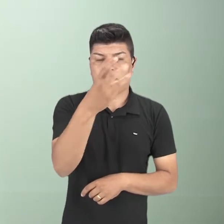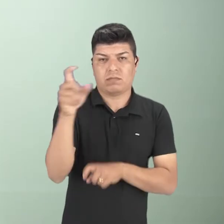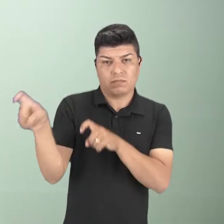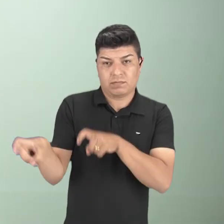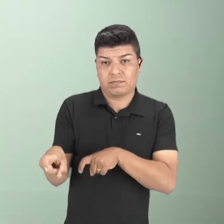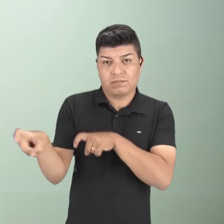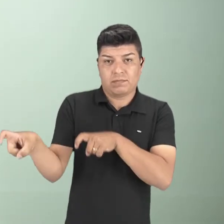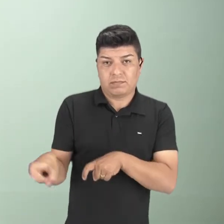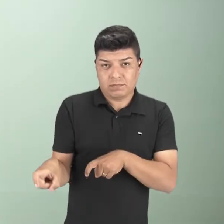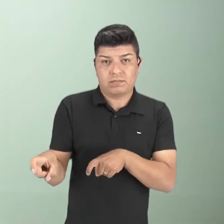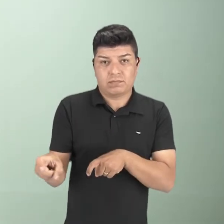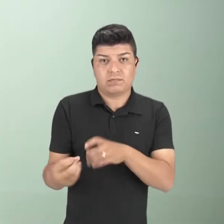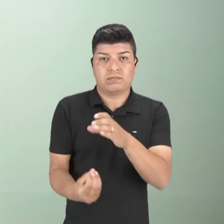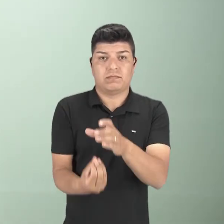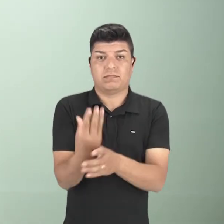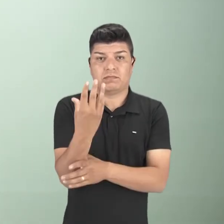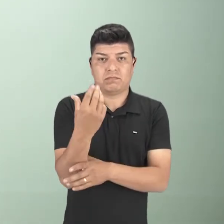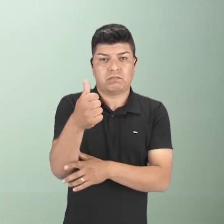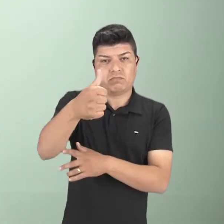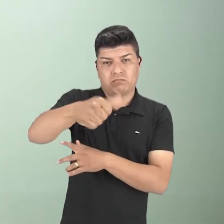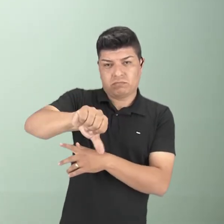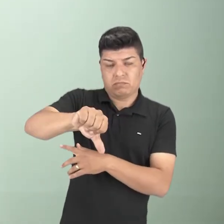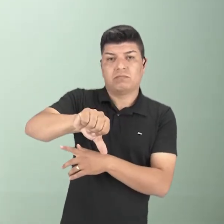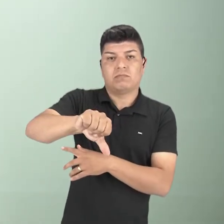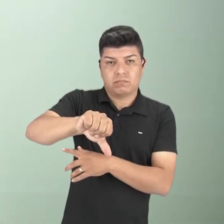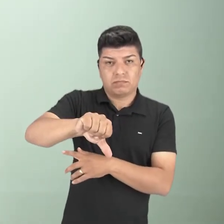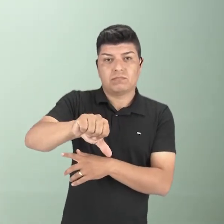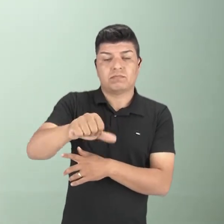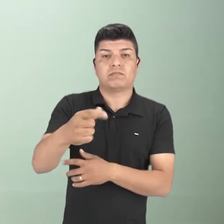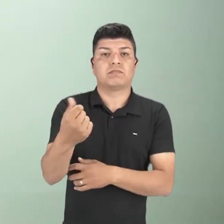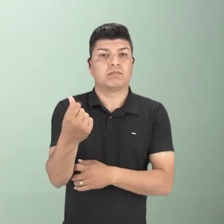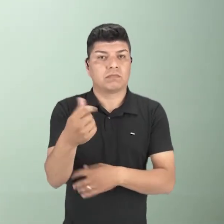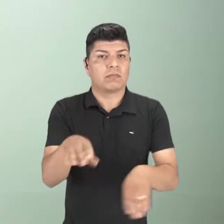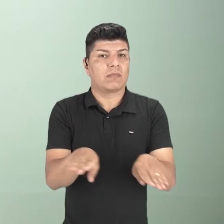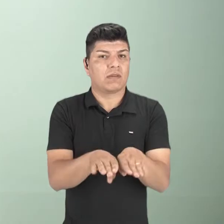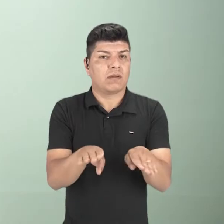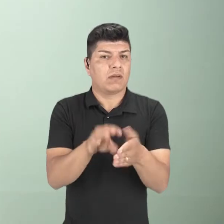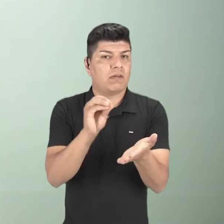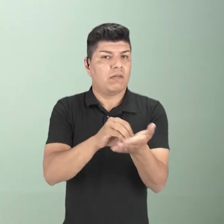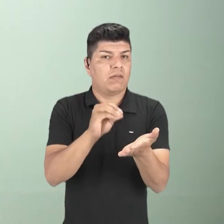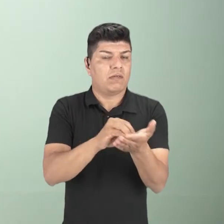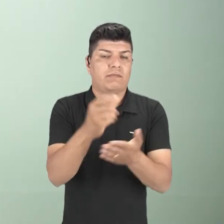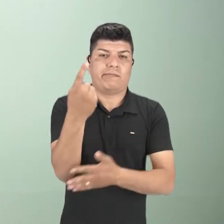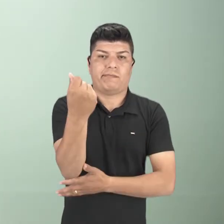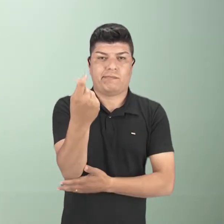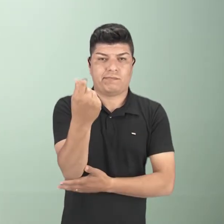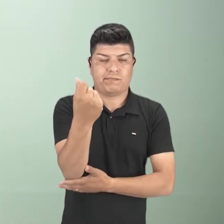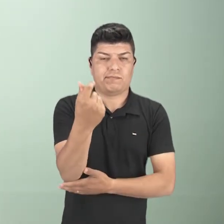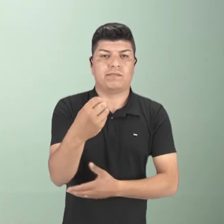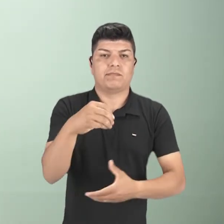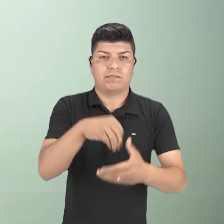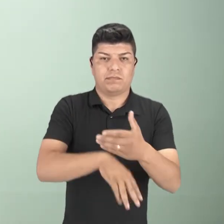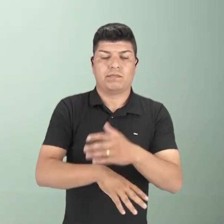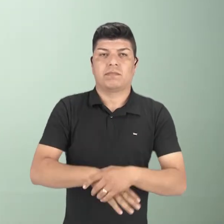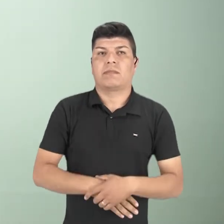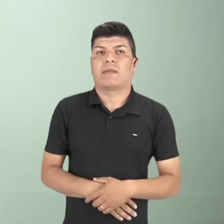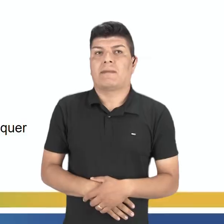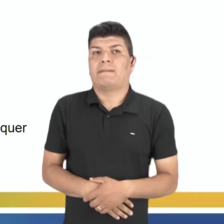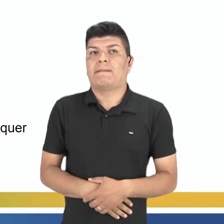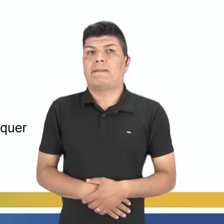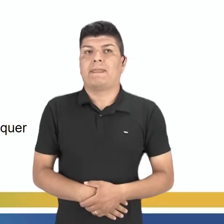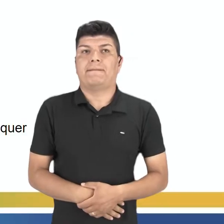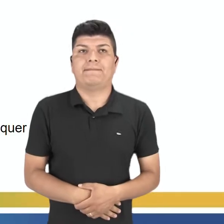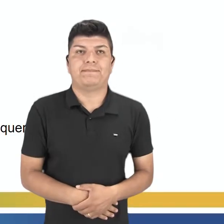esse investimento gerou também uma decadência e déficit orçamentário, ou seja, falta de dinheiro interno. Continuando nosso